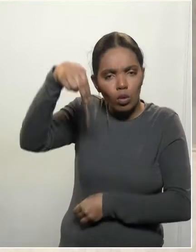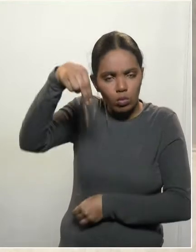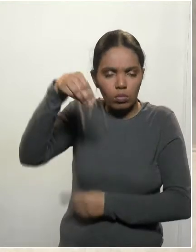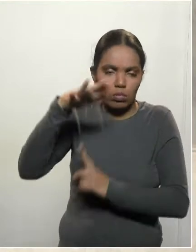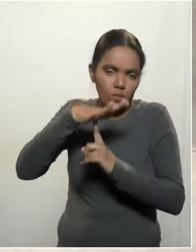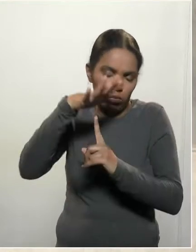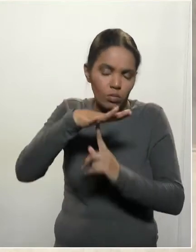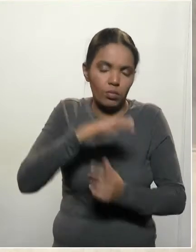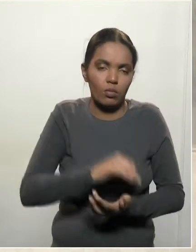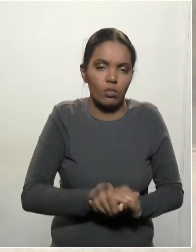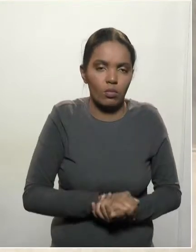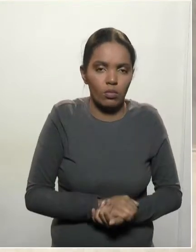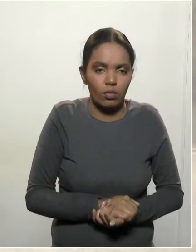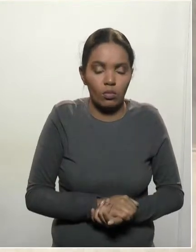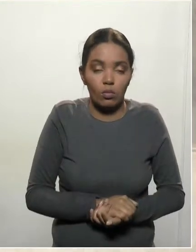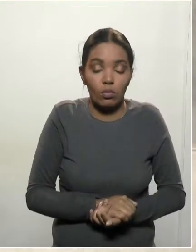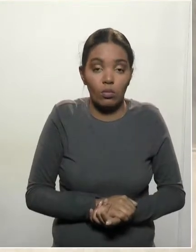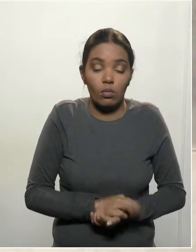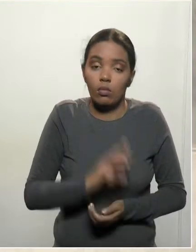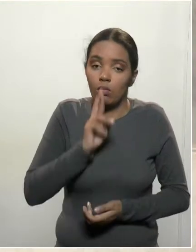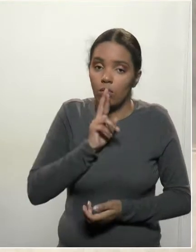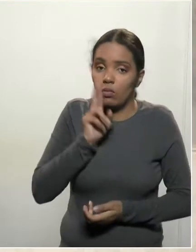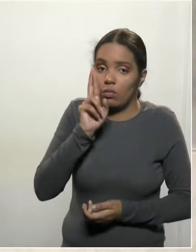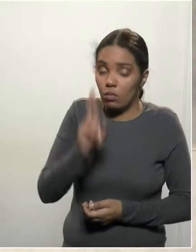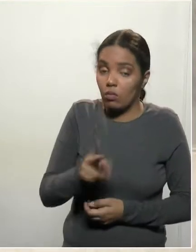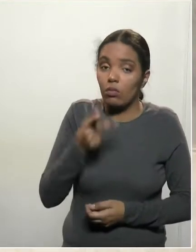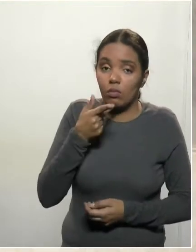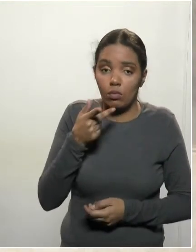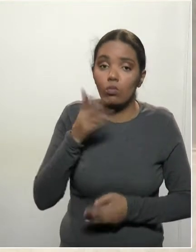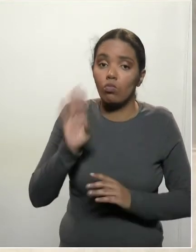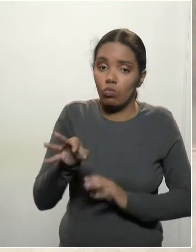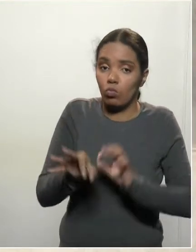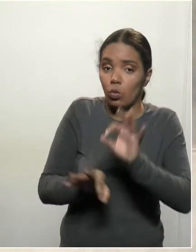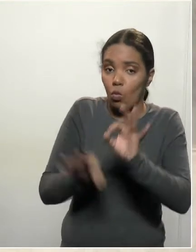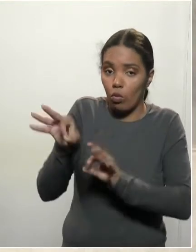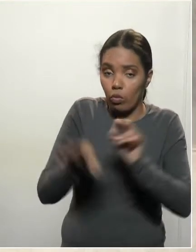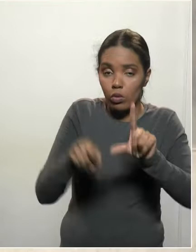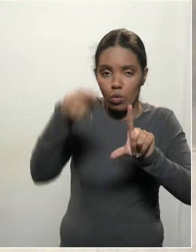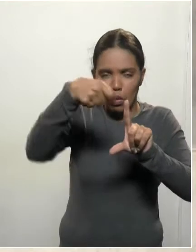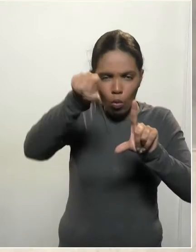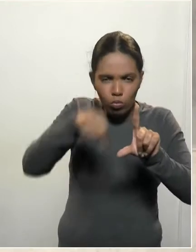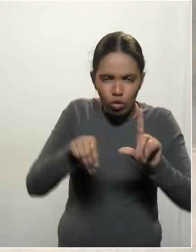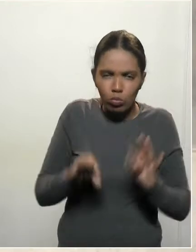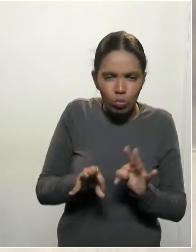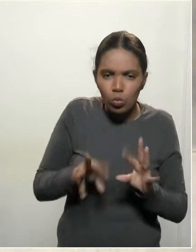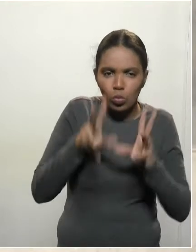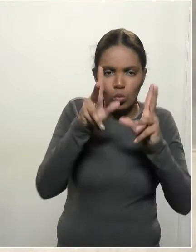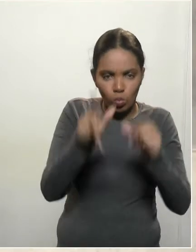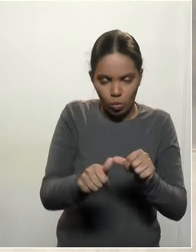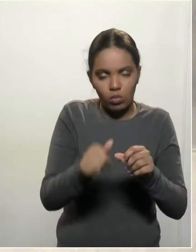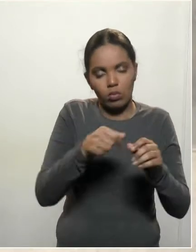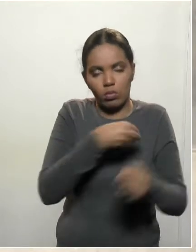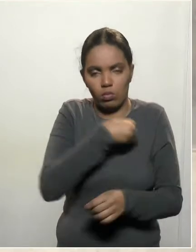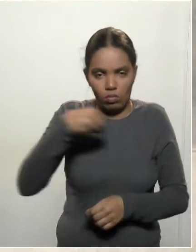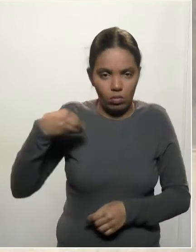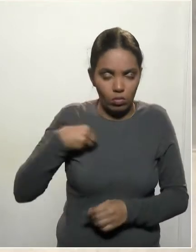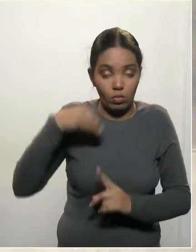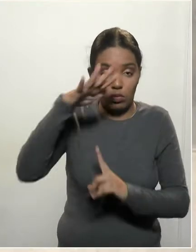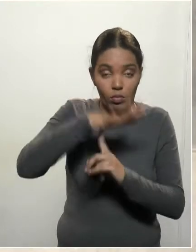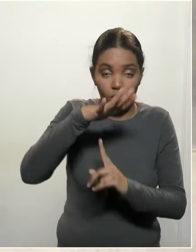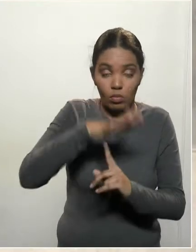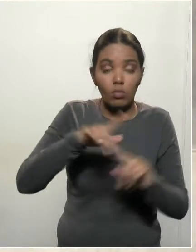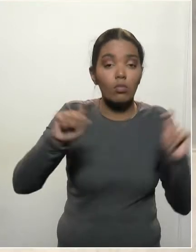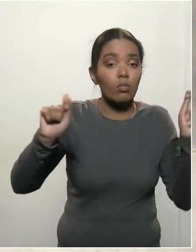estado. Afirmou que já tem organizado toda a logística para a realização de testes em todo o Paraná, com a capacidade de coleta de